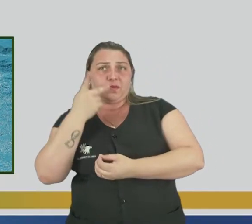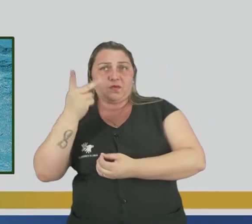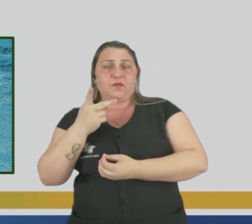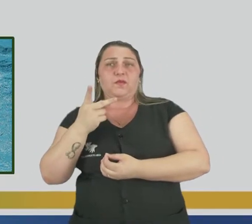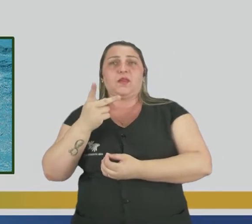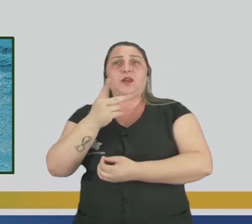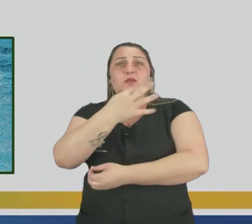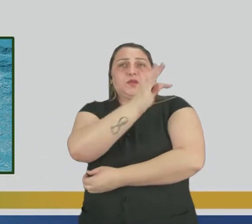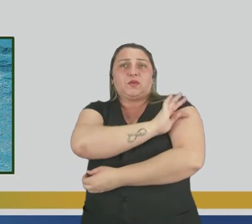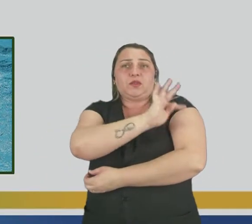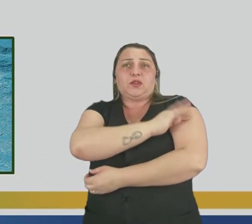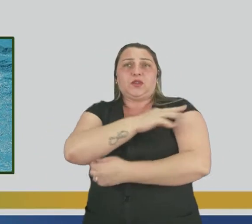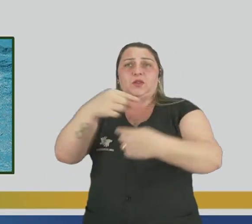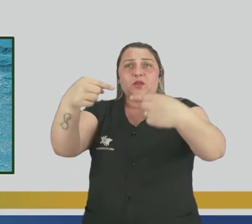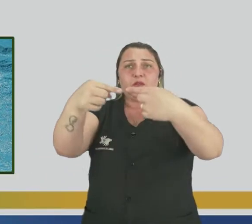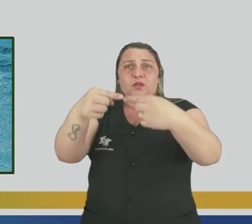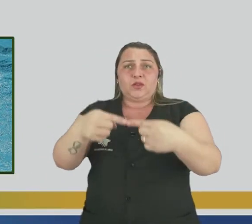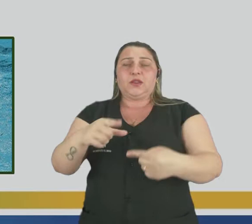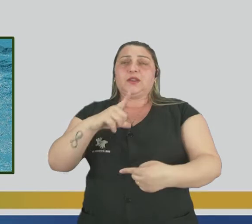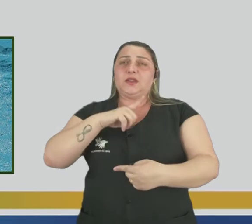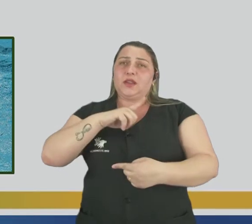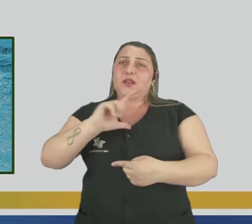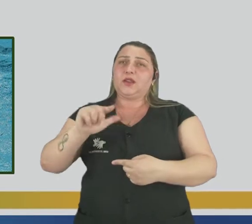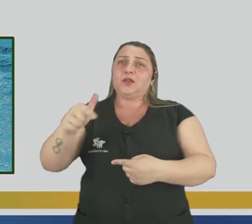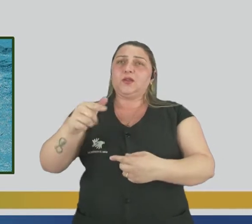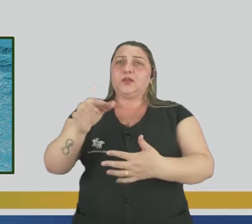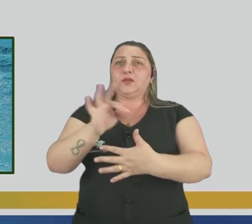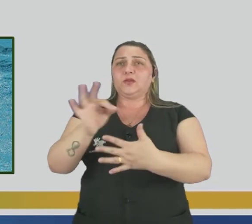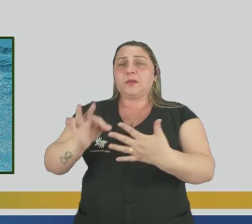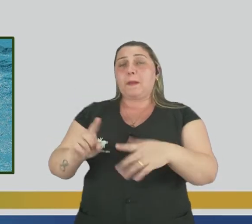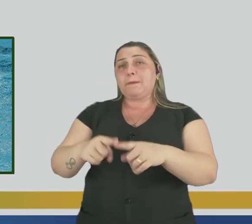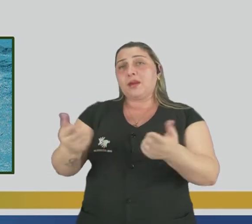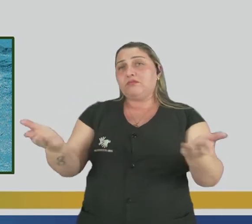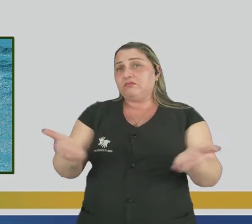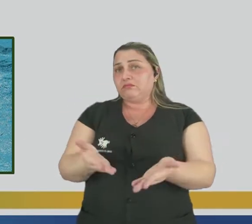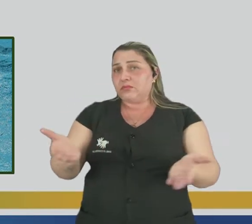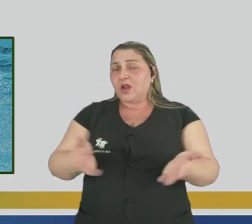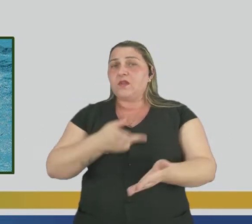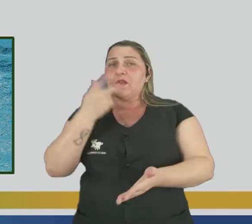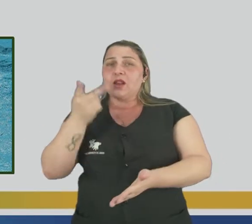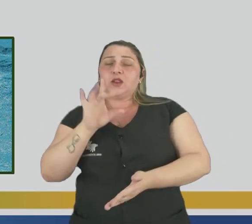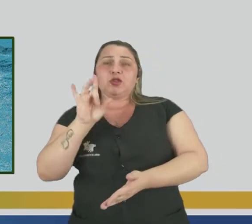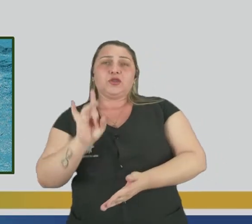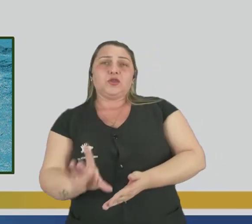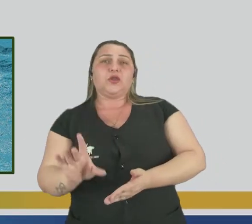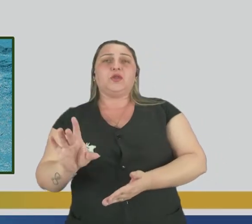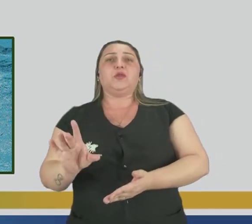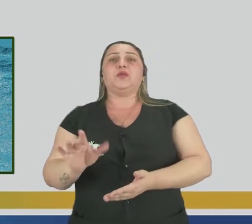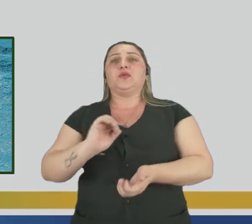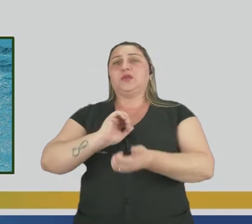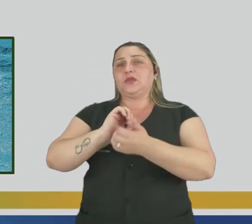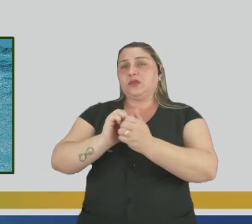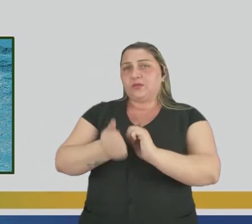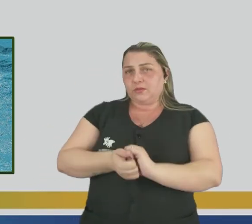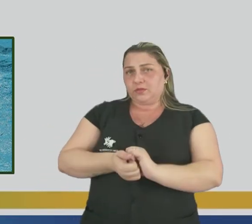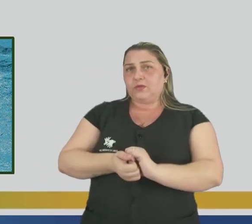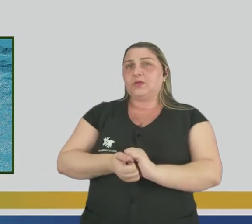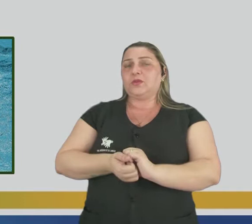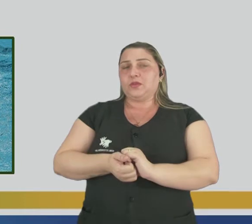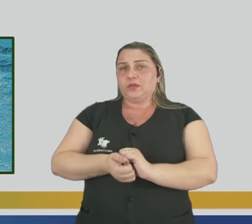sobre os técnicos combinatórios, existem outras classificações, mas hoje nós vamos falar sobre os esportes que abrangem